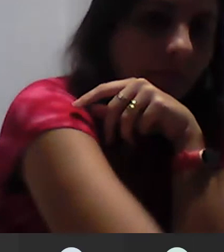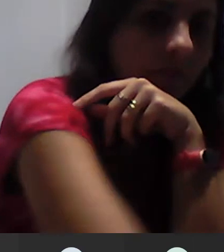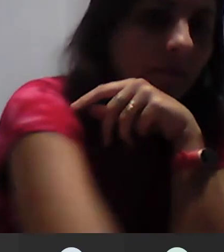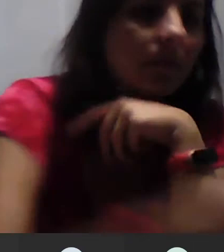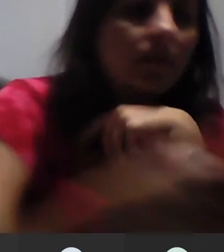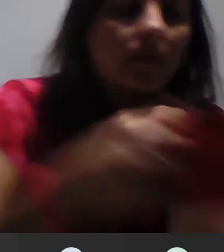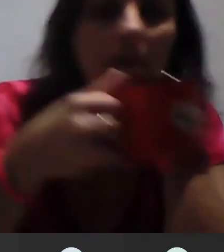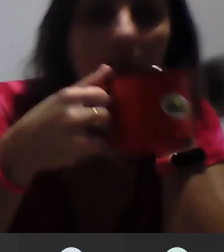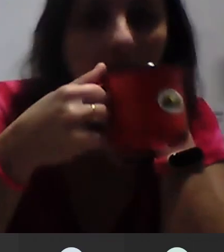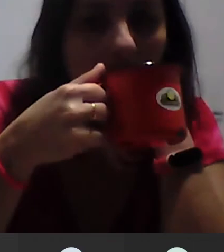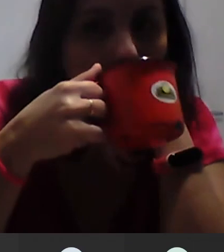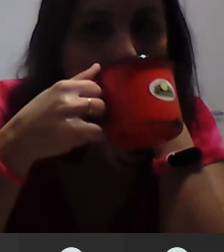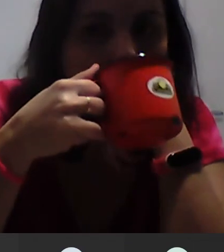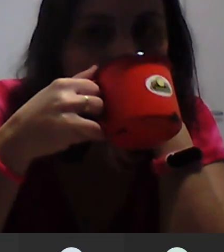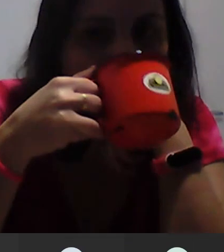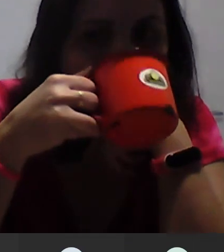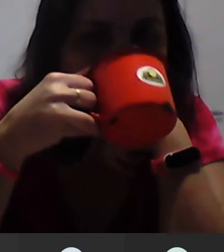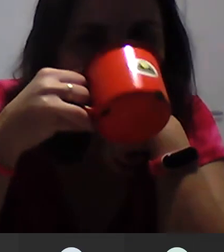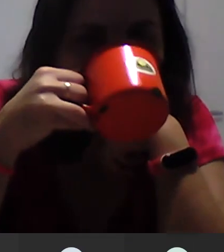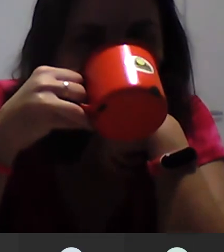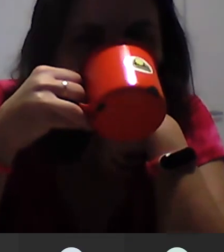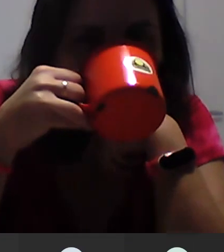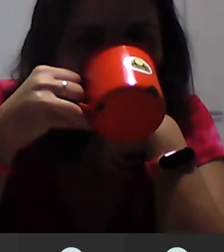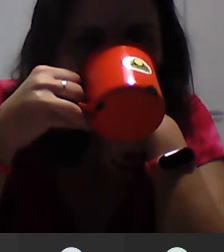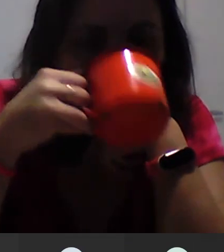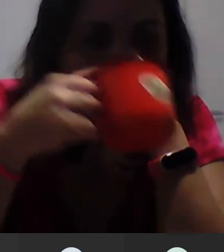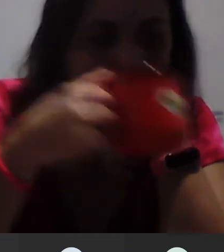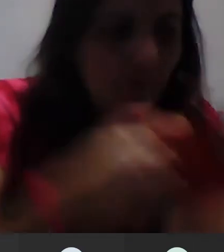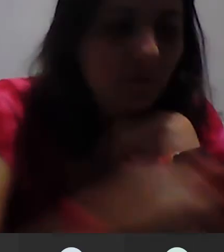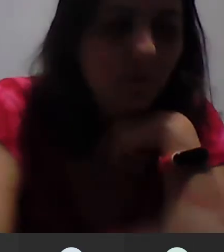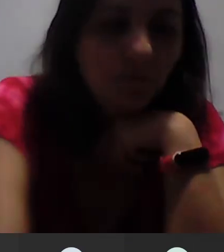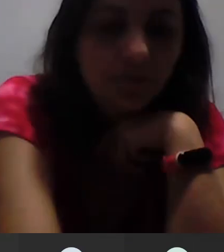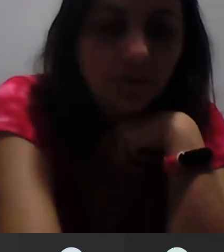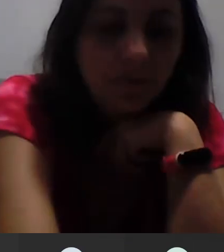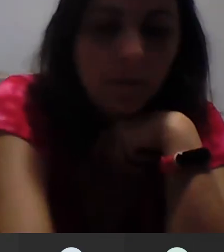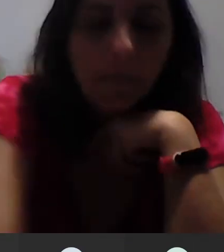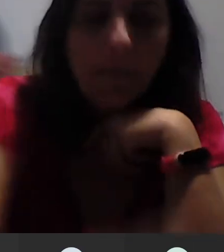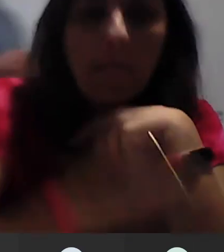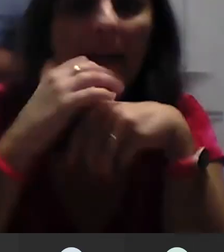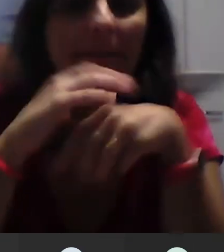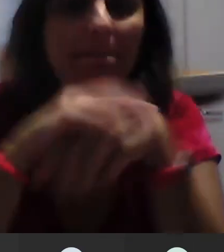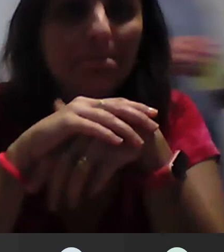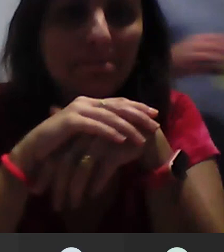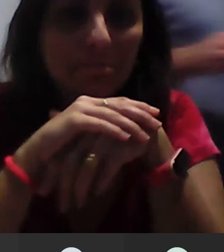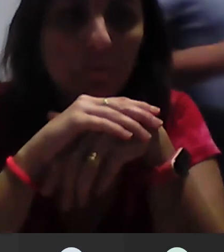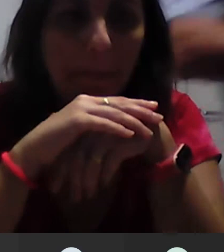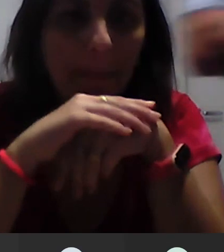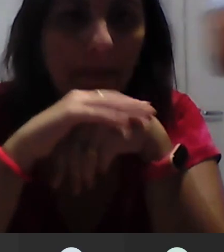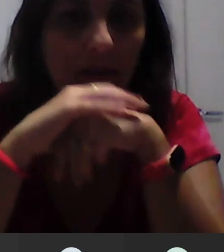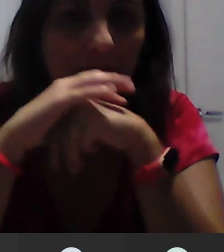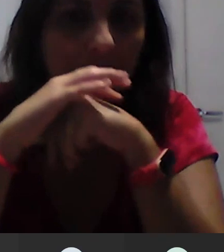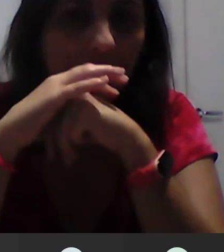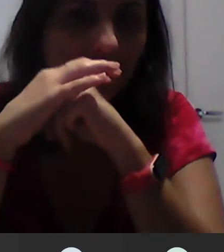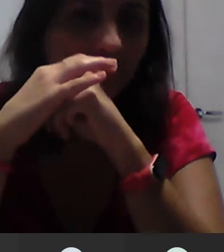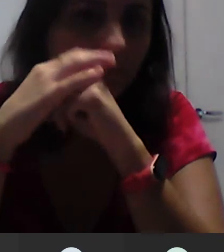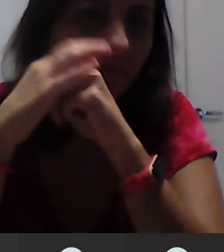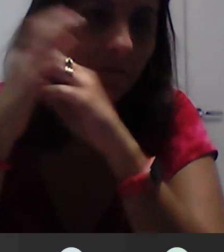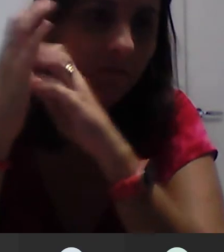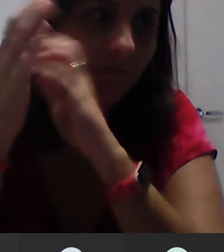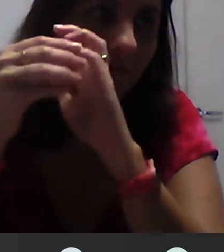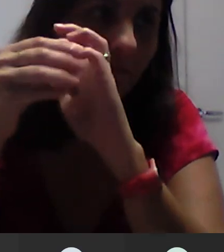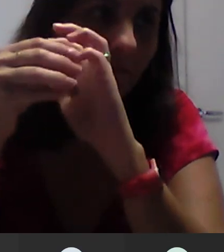ela estará sozinha já com vocês. A próxima disciplina é uma disciplina que não vai ter as aulas práticas via Teams,